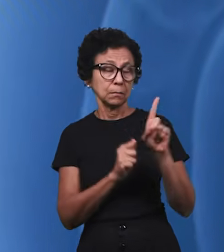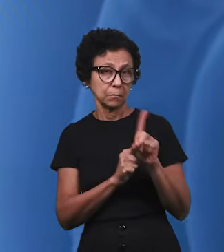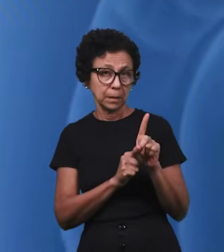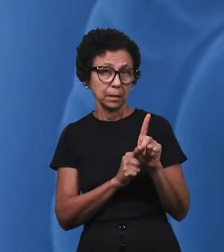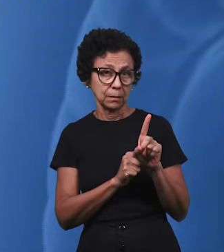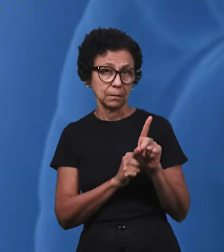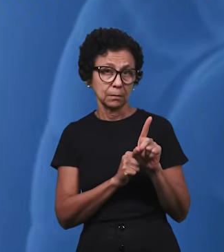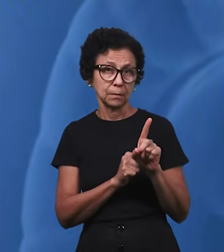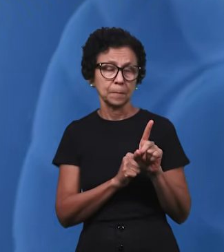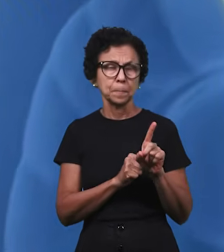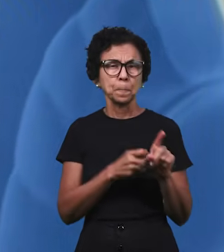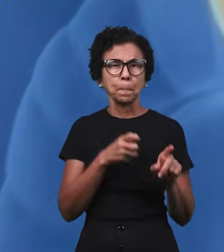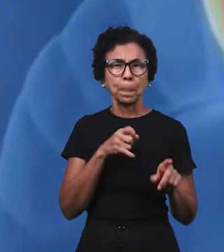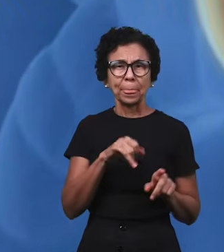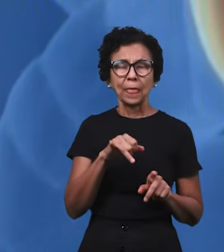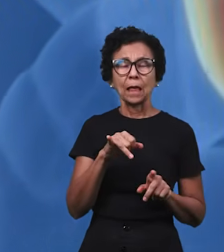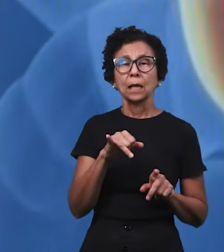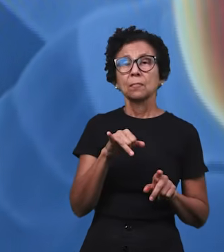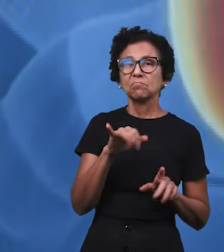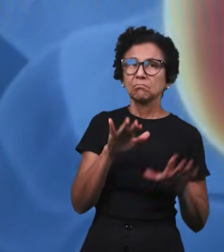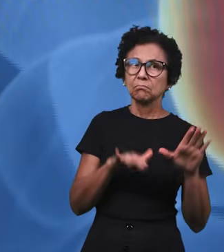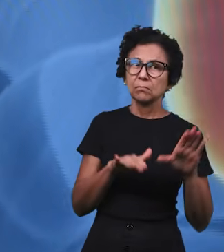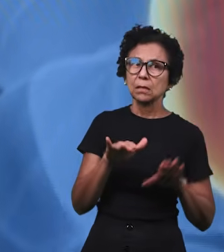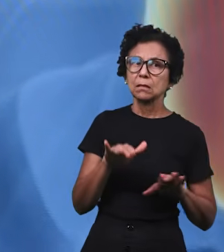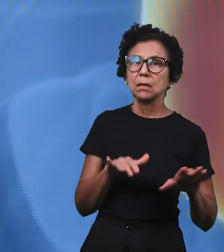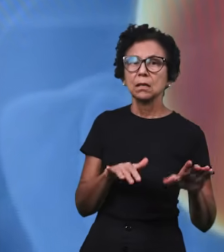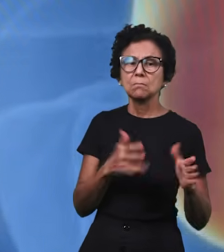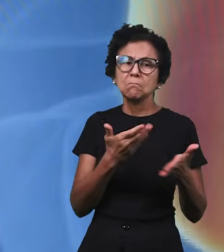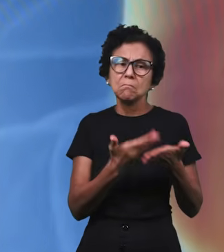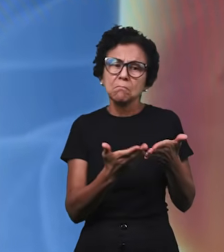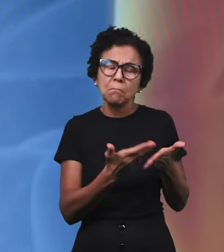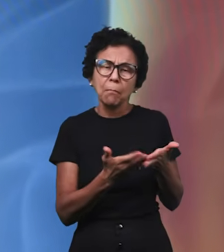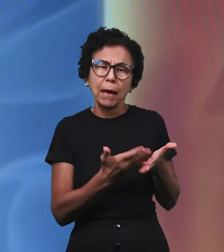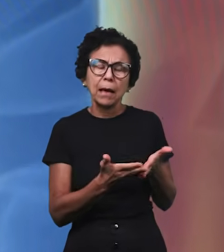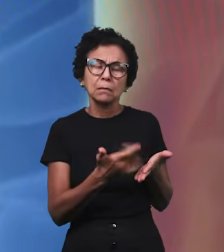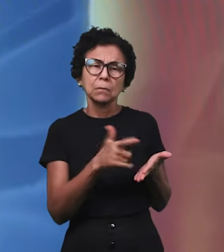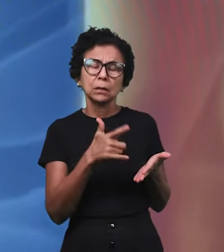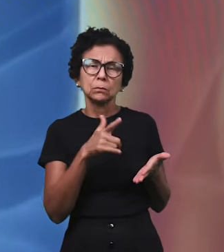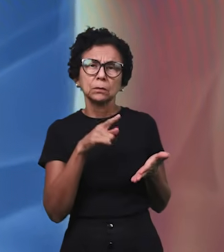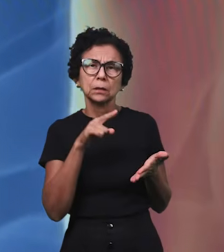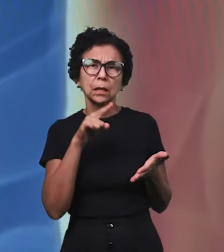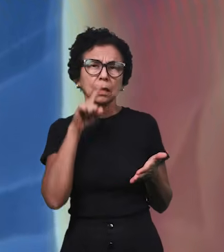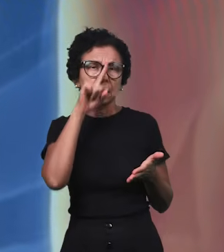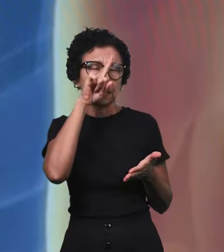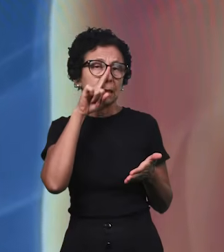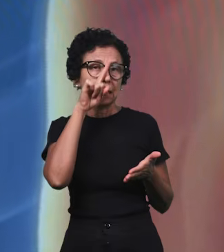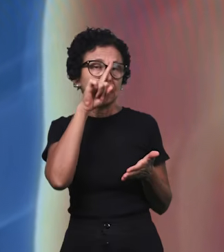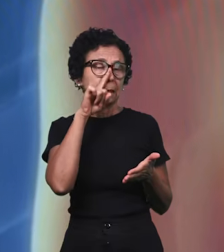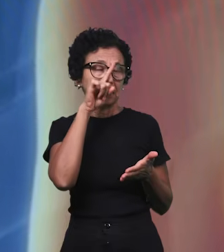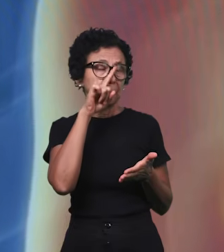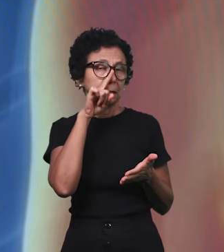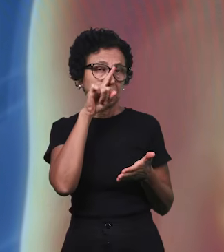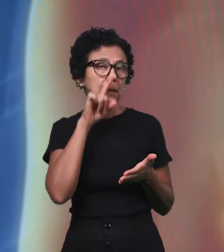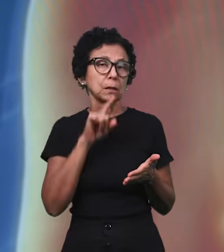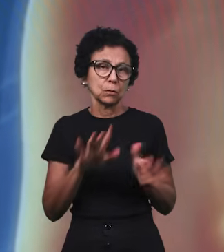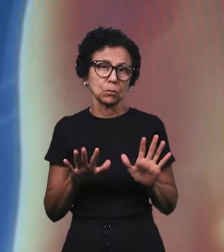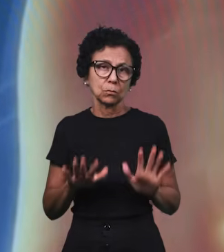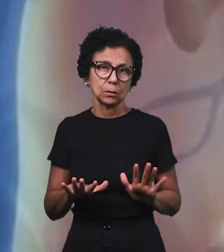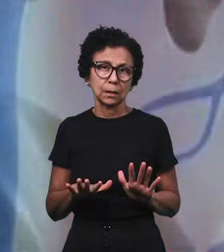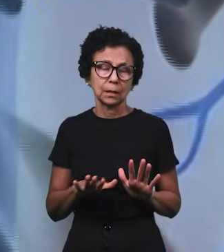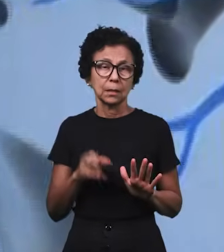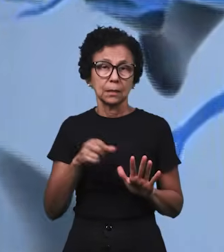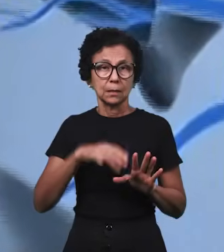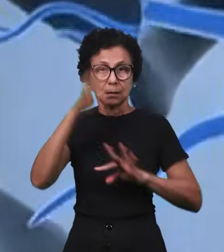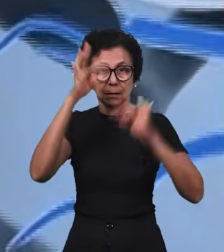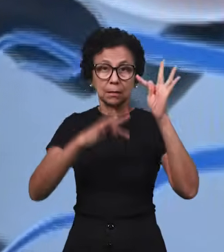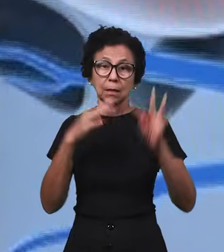agudo, a gente tem risco, mas não tem tanto risco de progressão assim imediato se for tratado